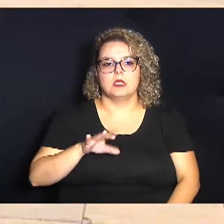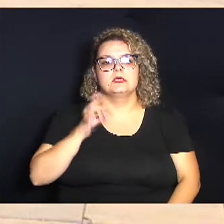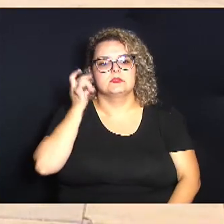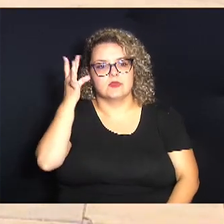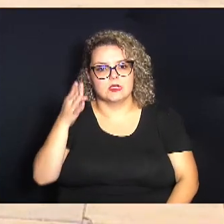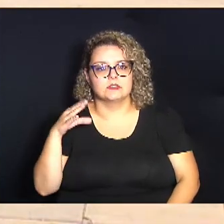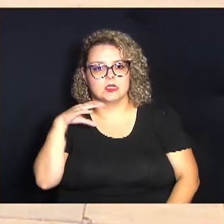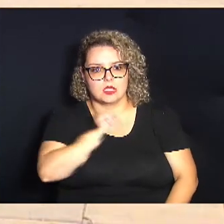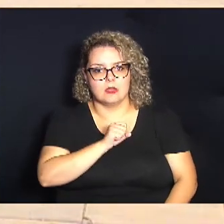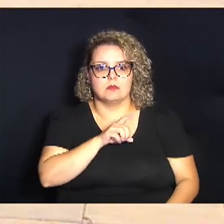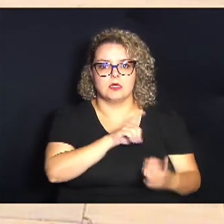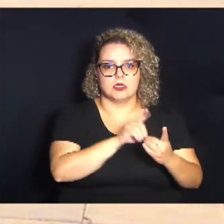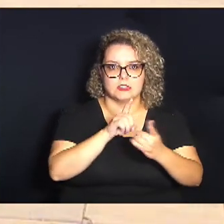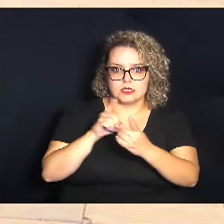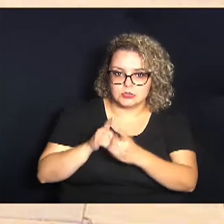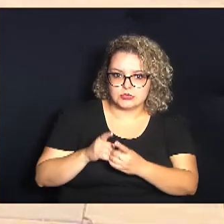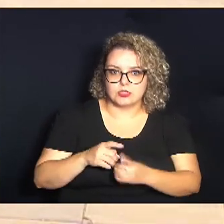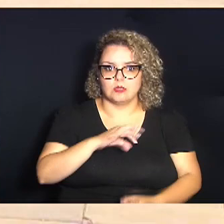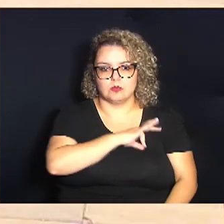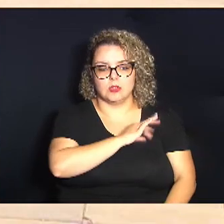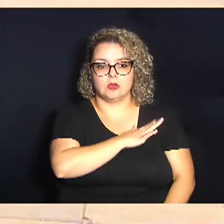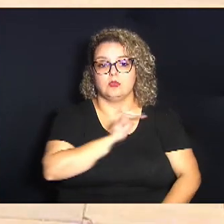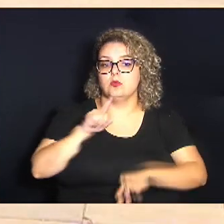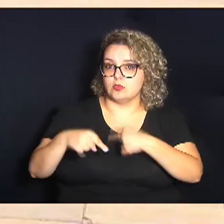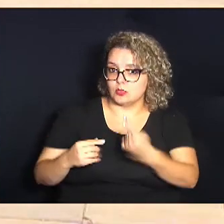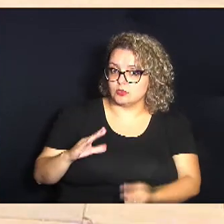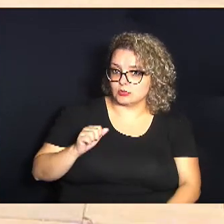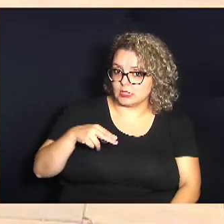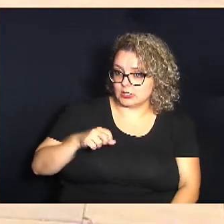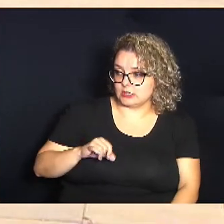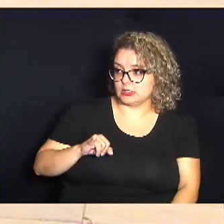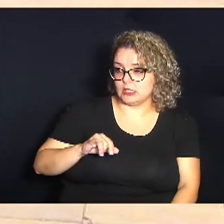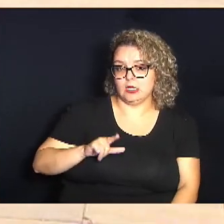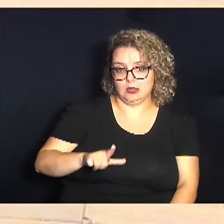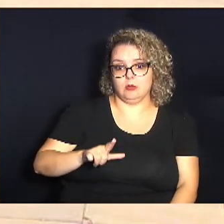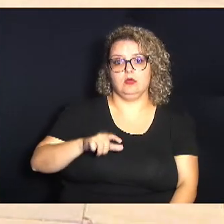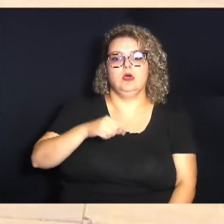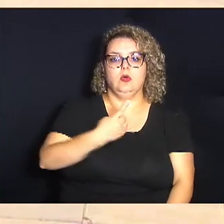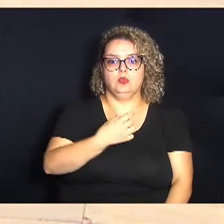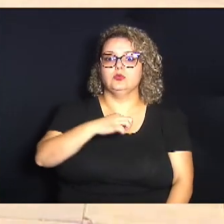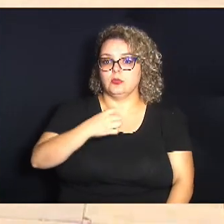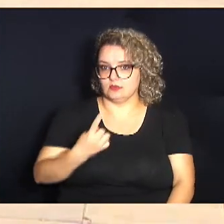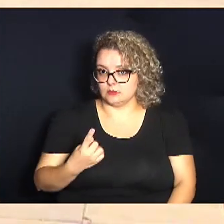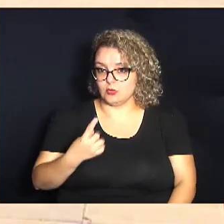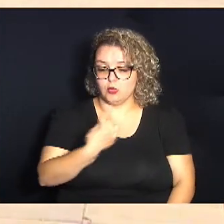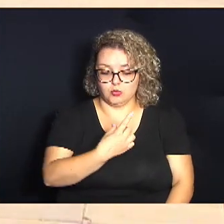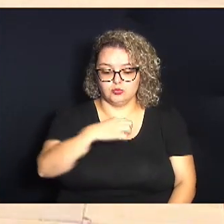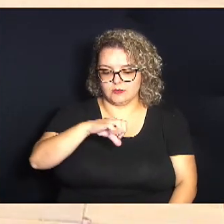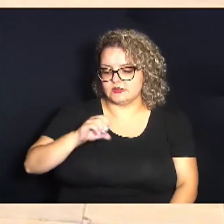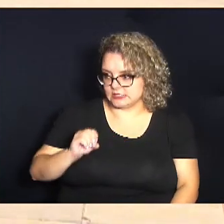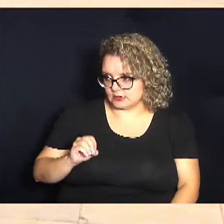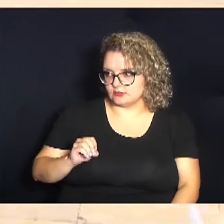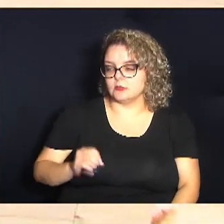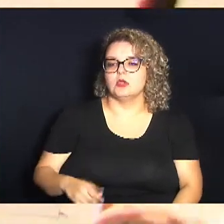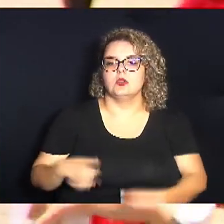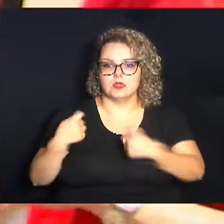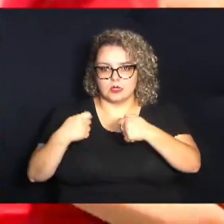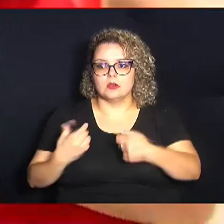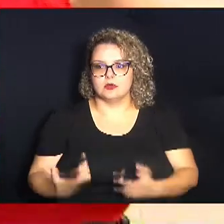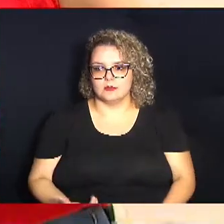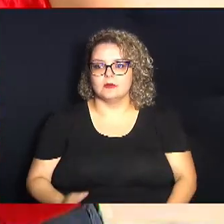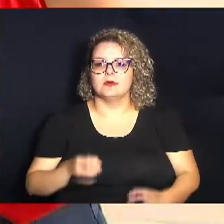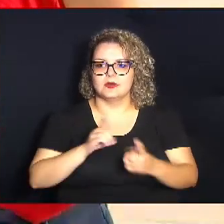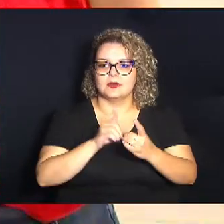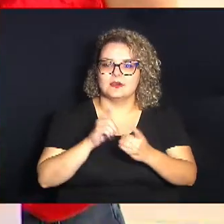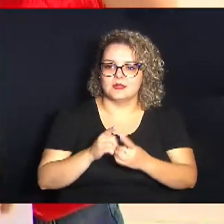sendo atendido pela Polícia Militar. E tem o canal, né, 190 também, né, 190. Reforçando aqui para a população 190. Que necessitar desse